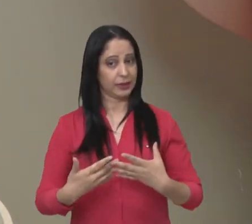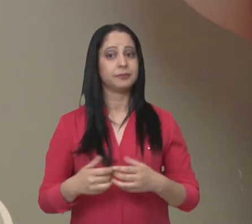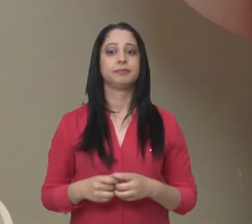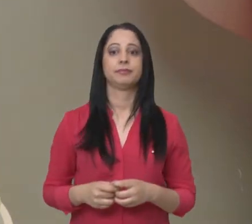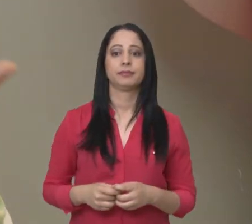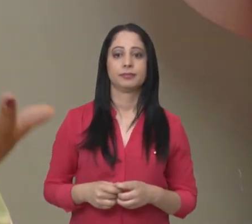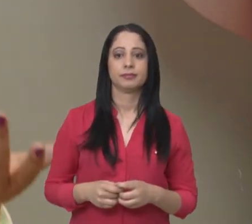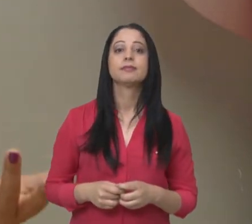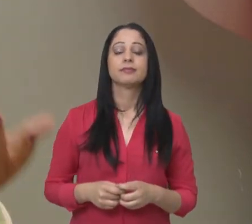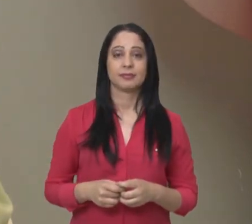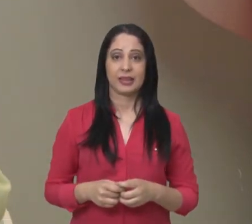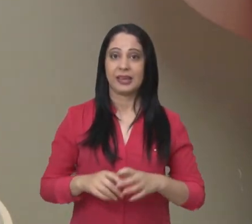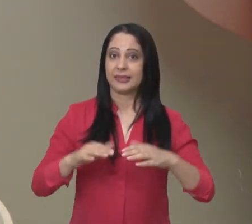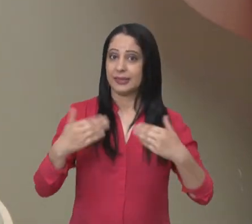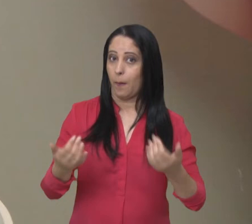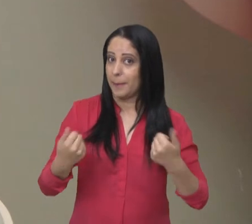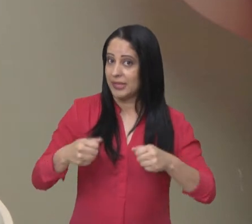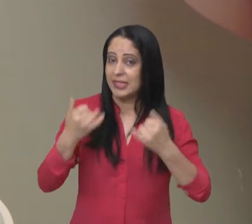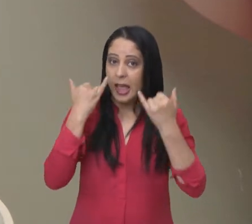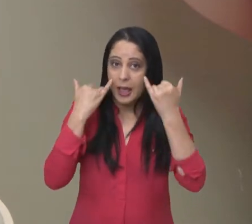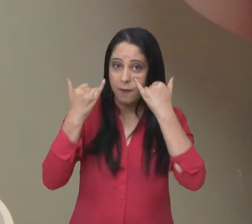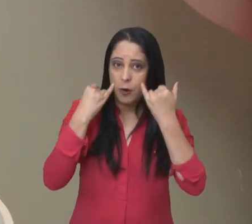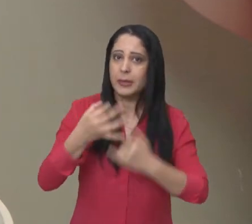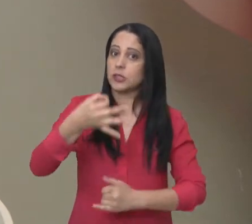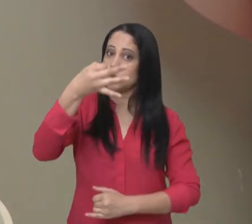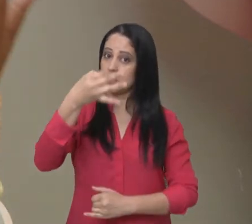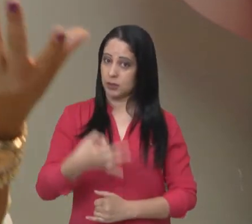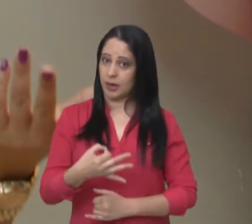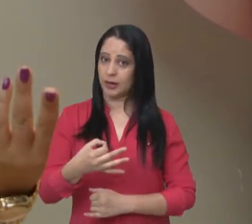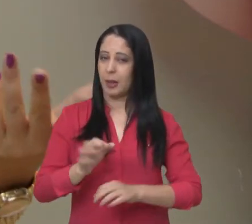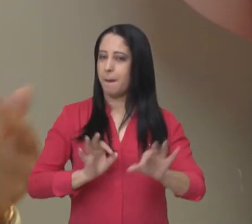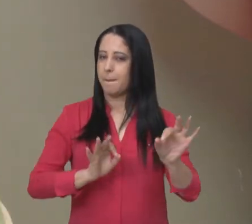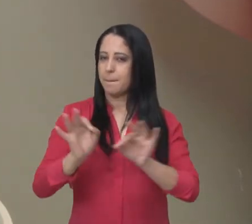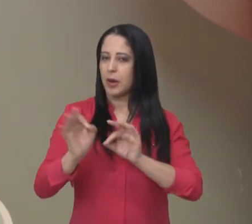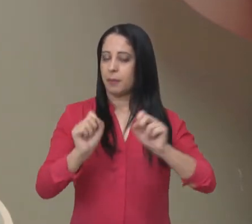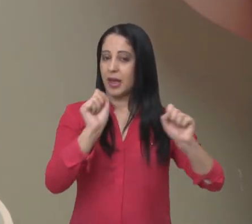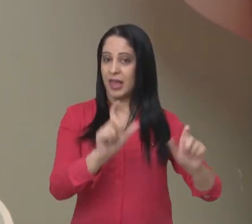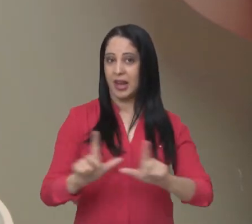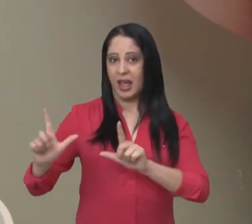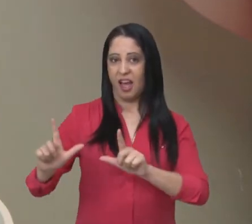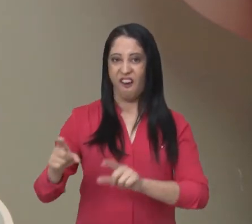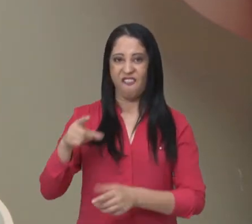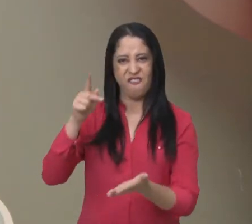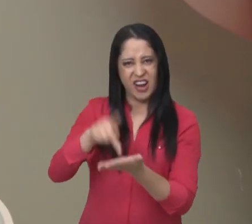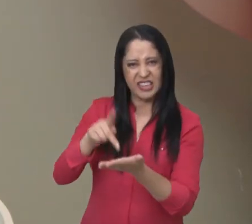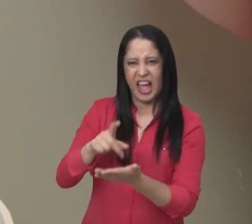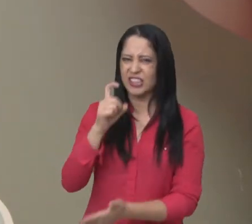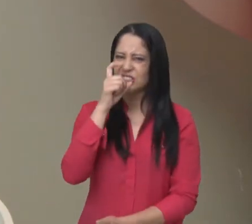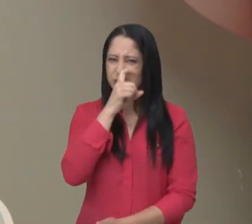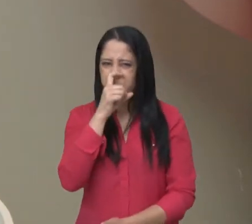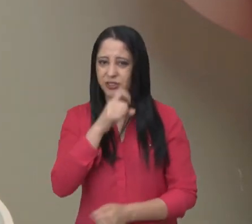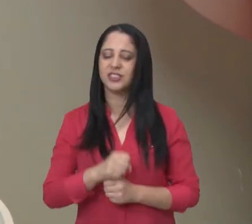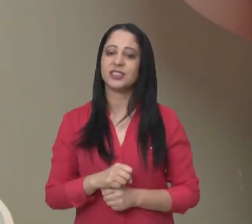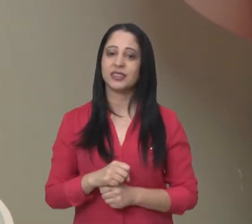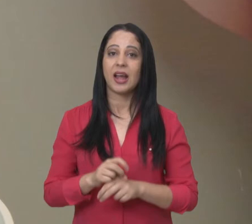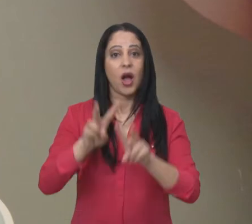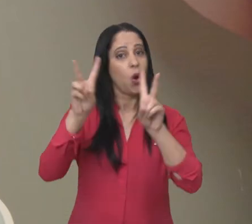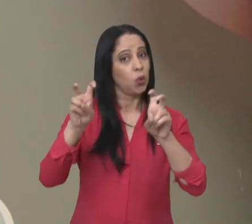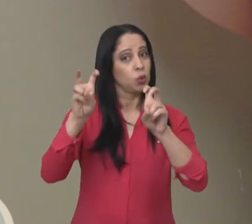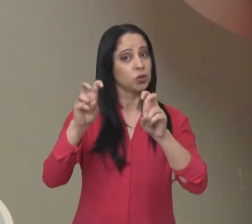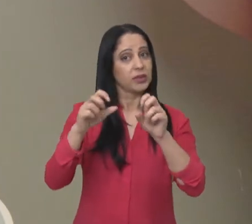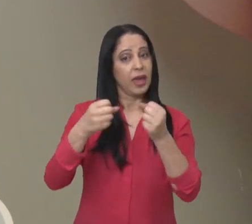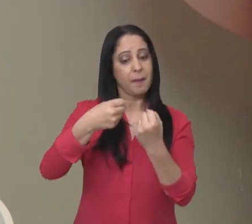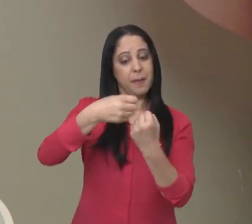esclarecidos. E para não gerar desinformação, já que a gente está com o médico aqui, nós preparamos o quadro Mitos e